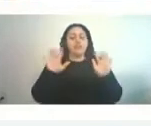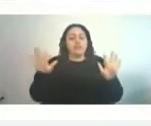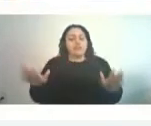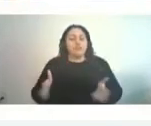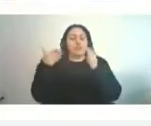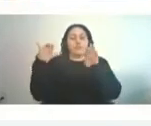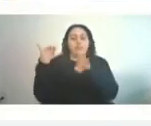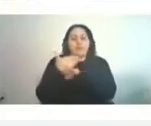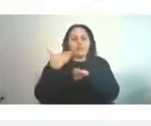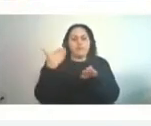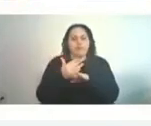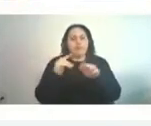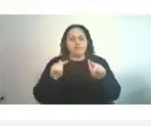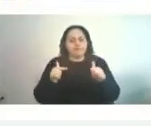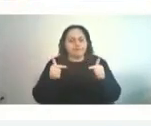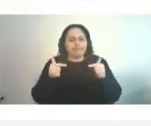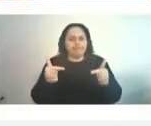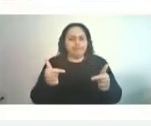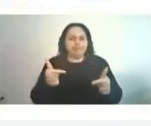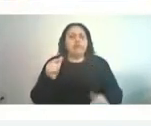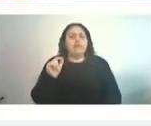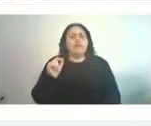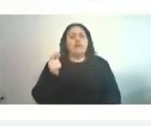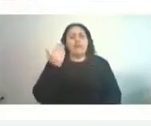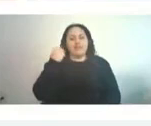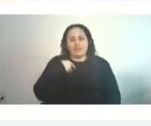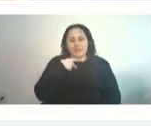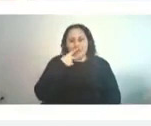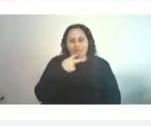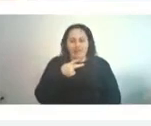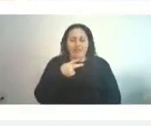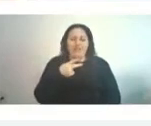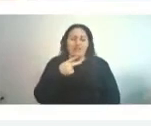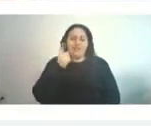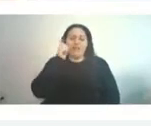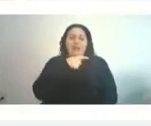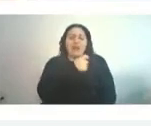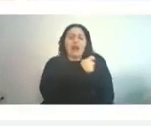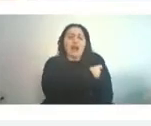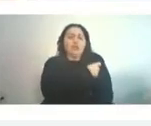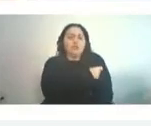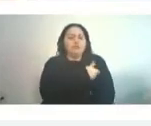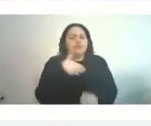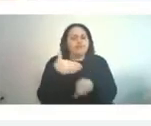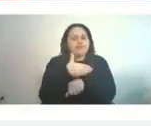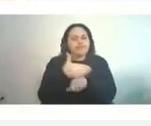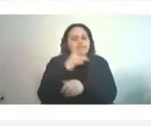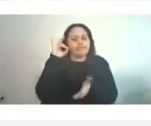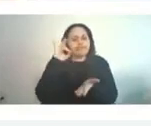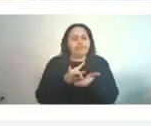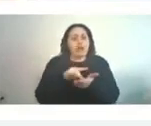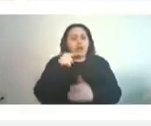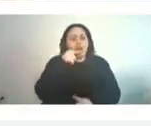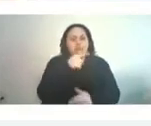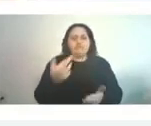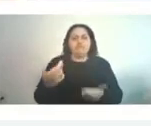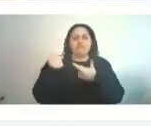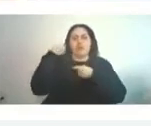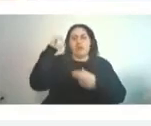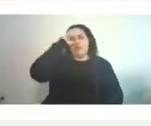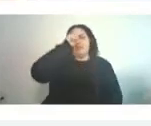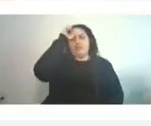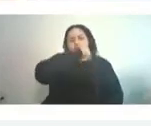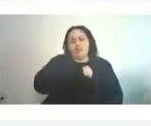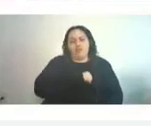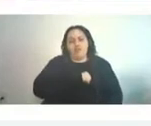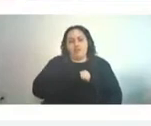né, o protagonismo do estudante, fazendo que os alunos se sintam como sujeitos da aprendizagem, descobrindo que são